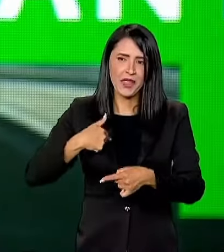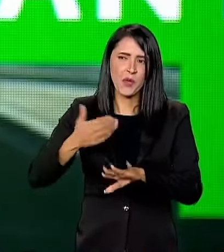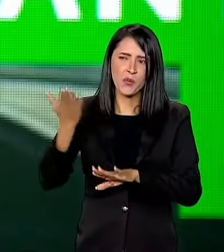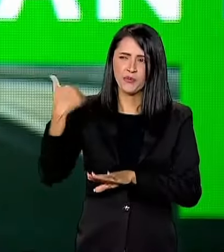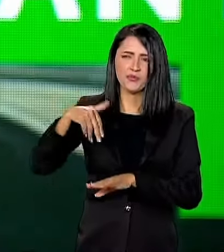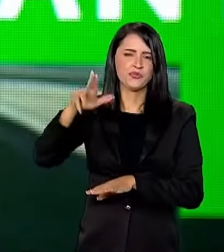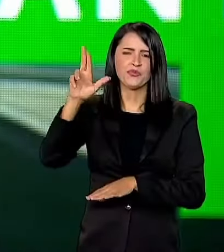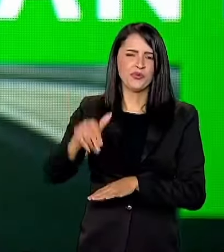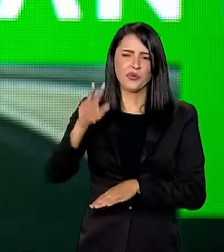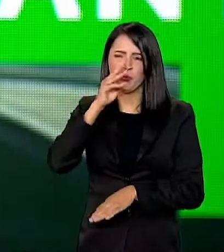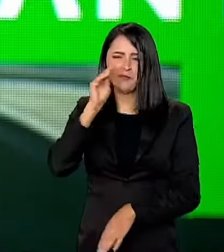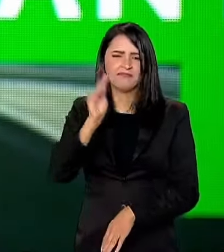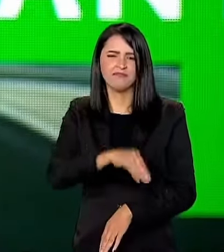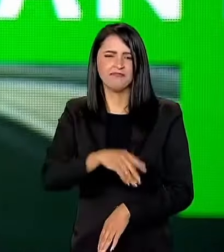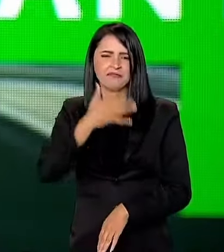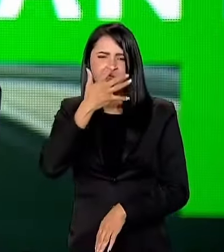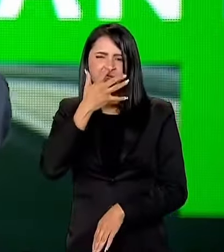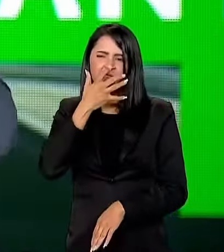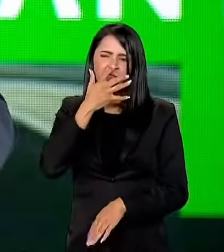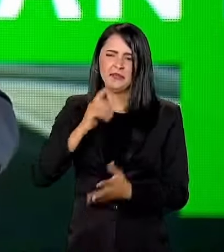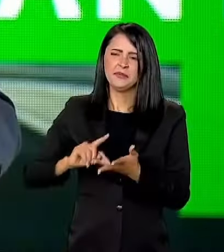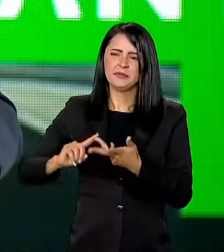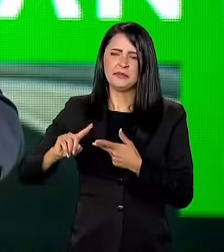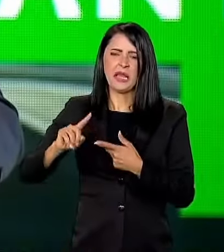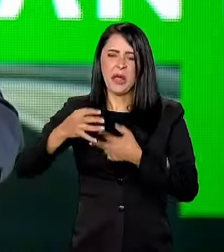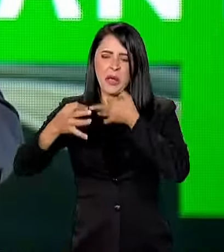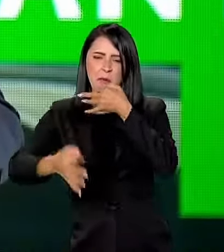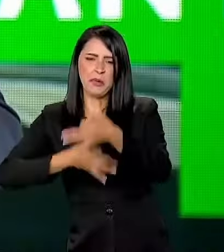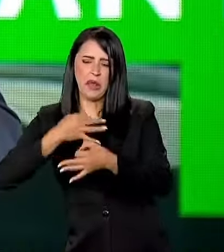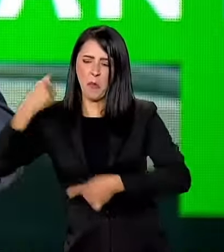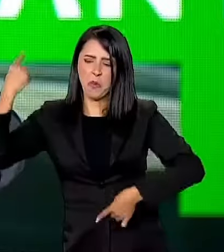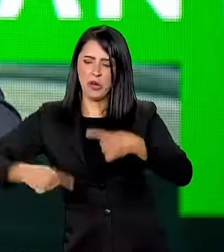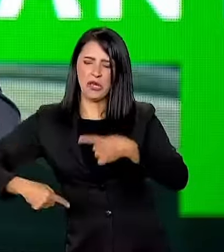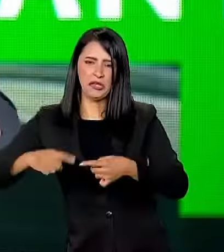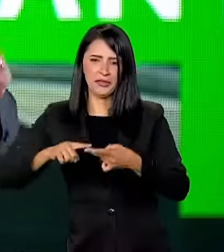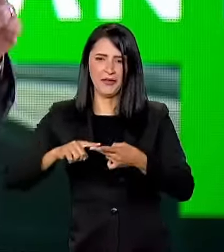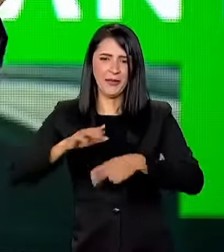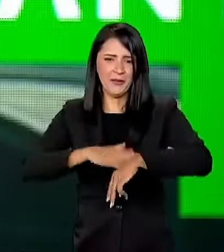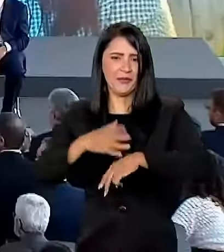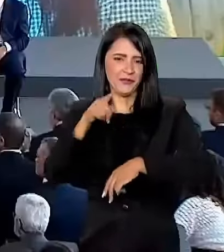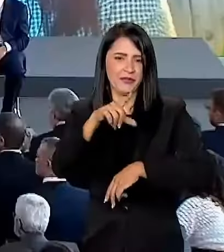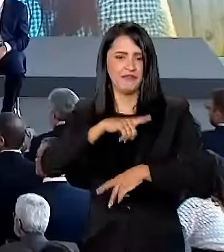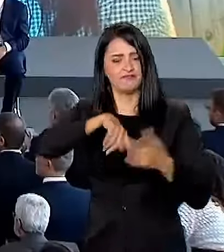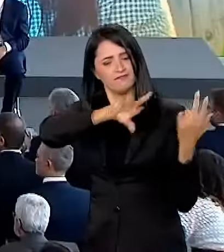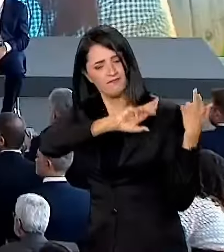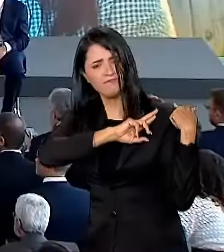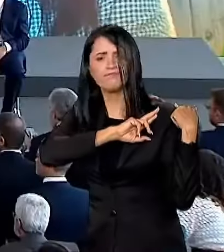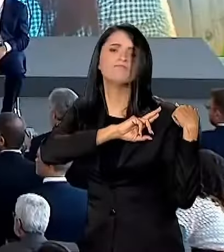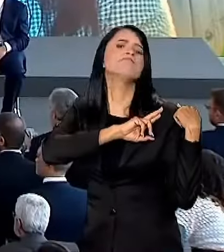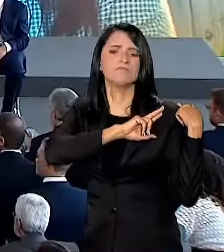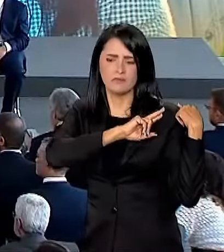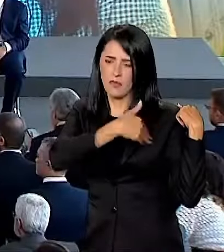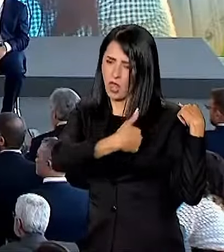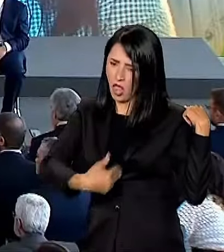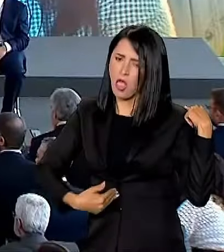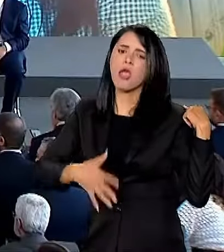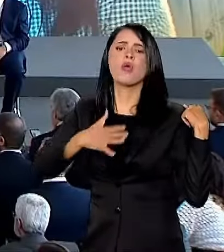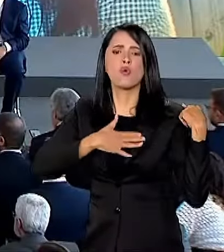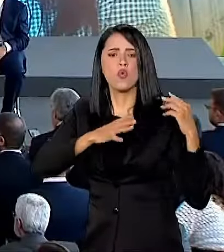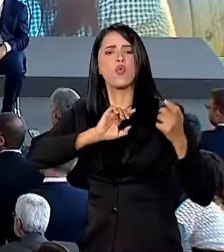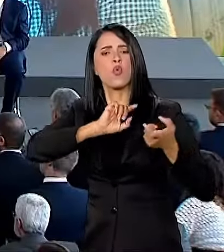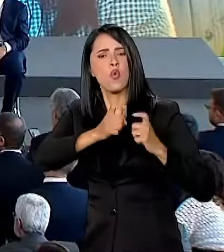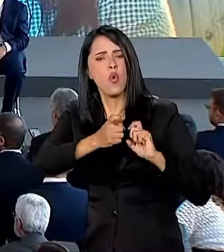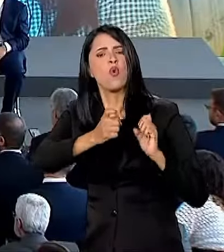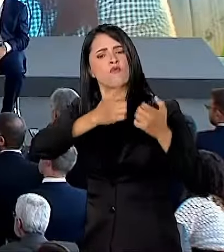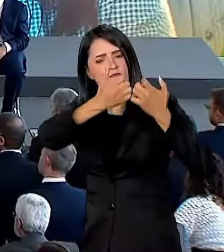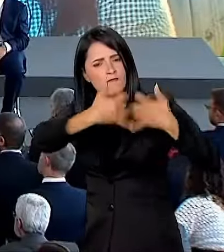importei, nunca levei em conta divergência política quando você tem a responsabilidade de governar o país.